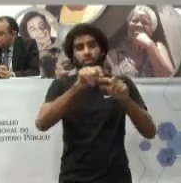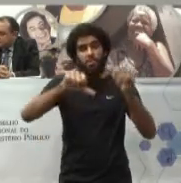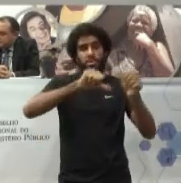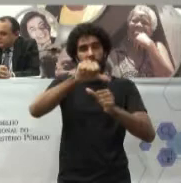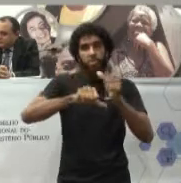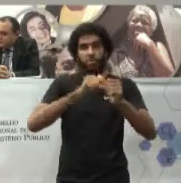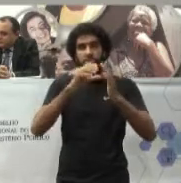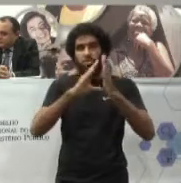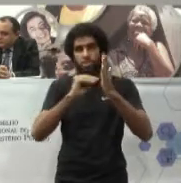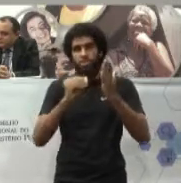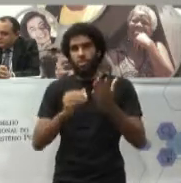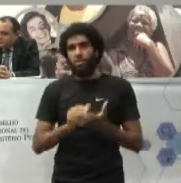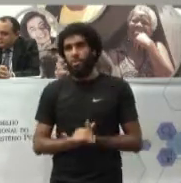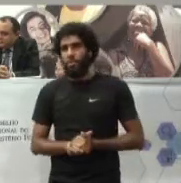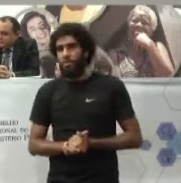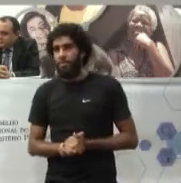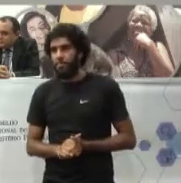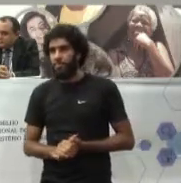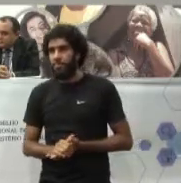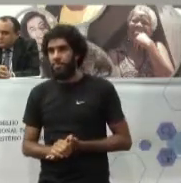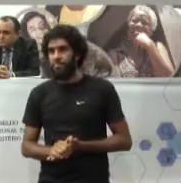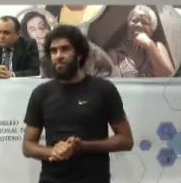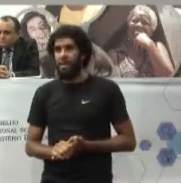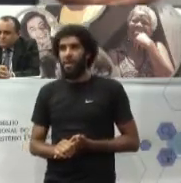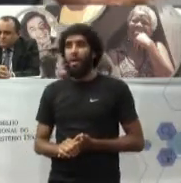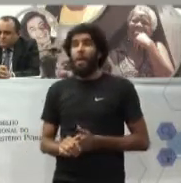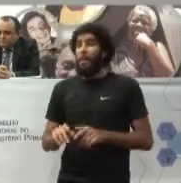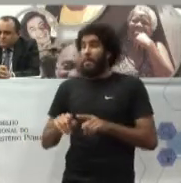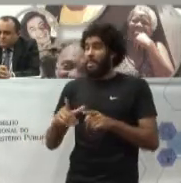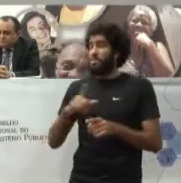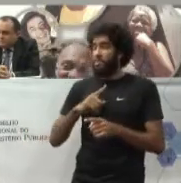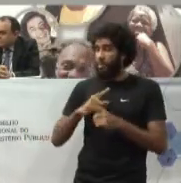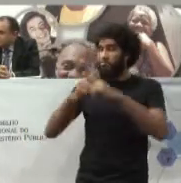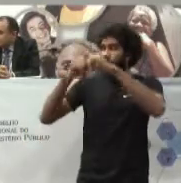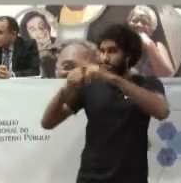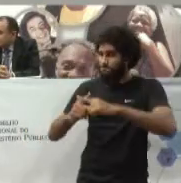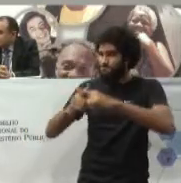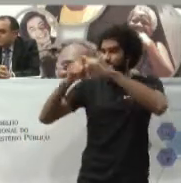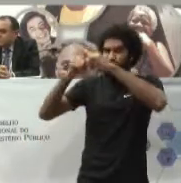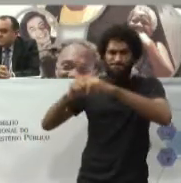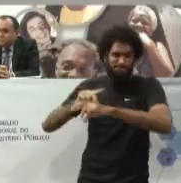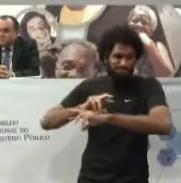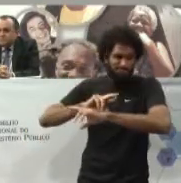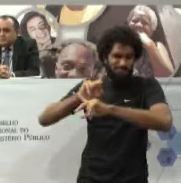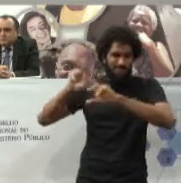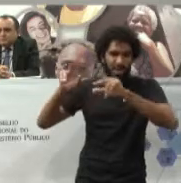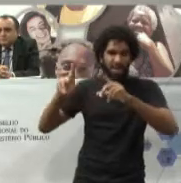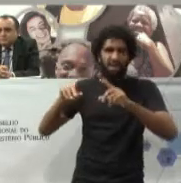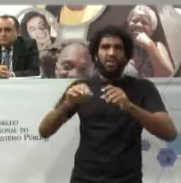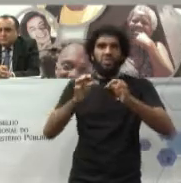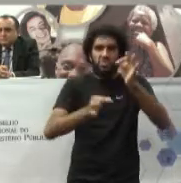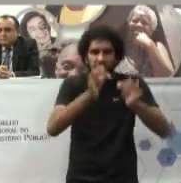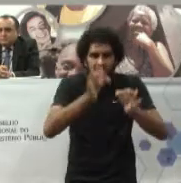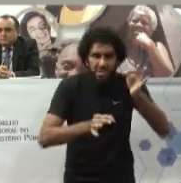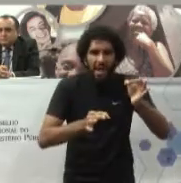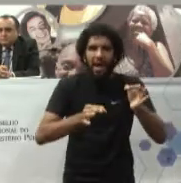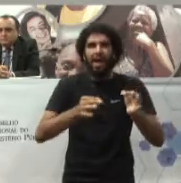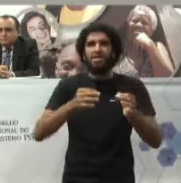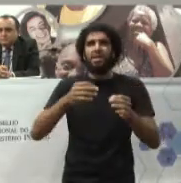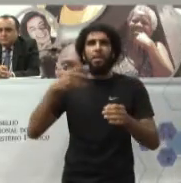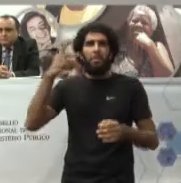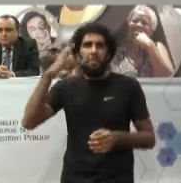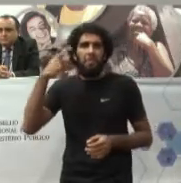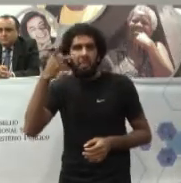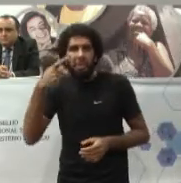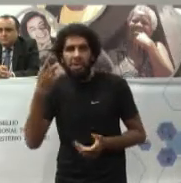mas não sem muitas disputas sejam elas judiciais sejam sejam elas políticas que permitiram